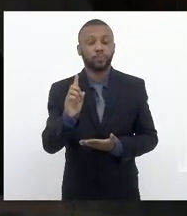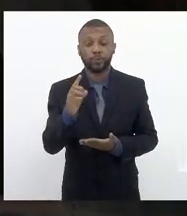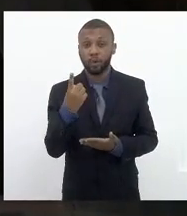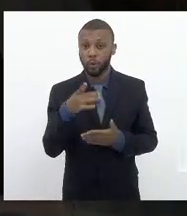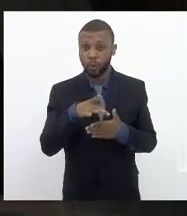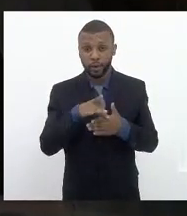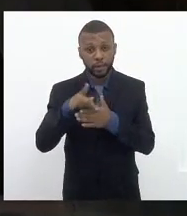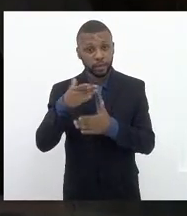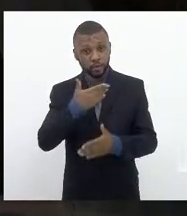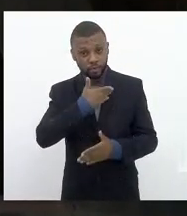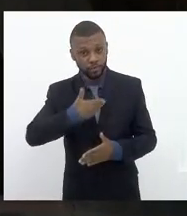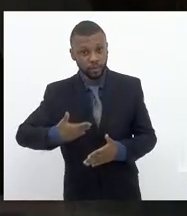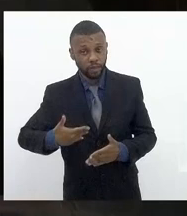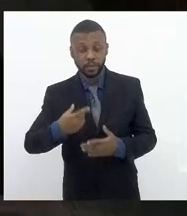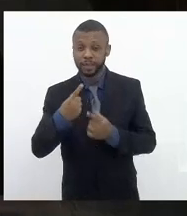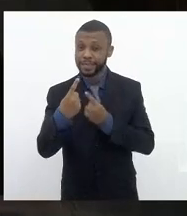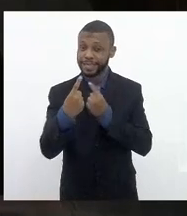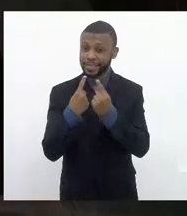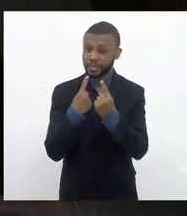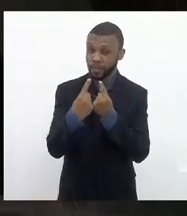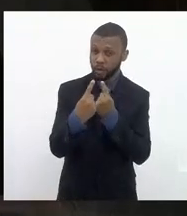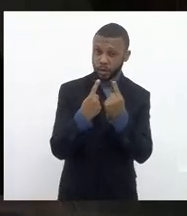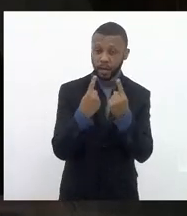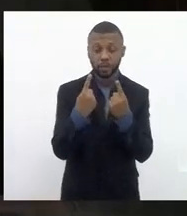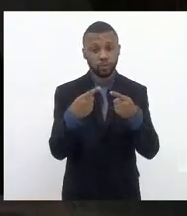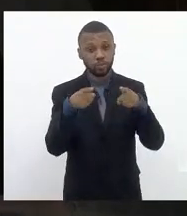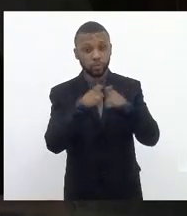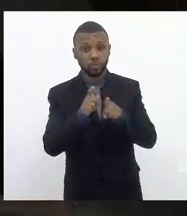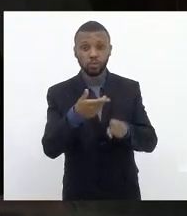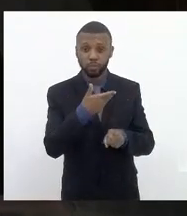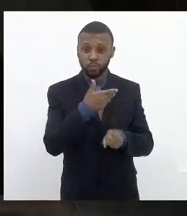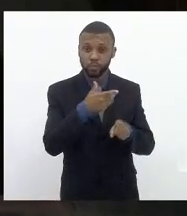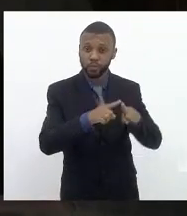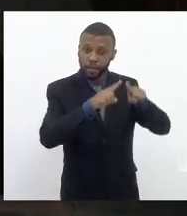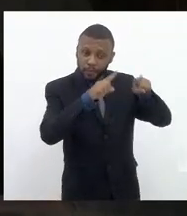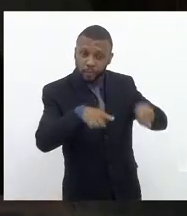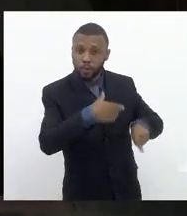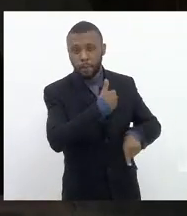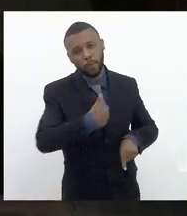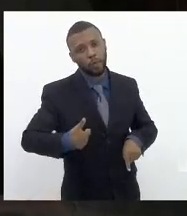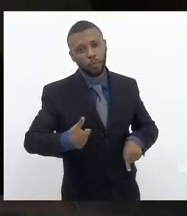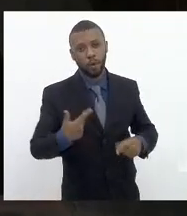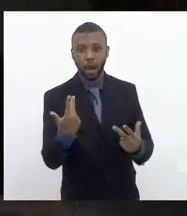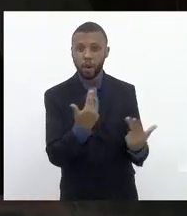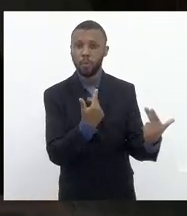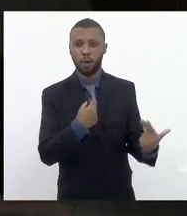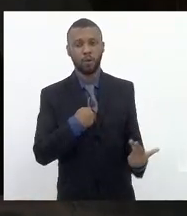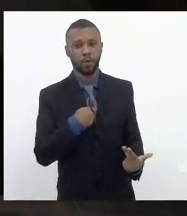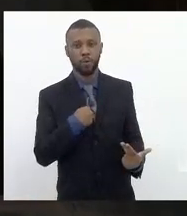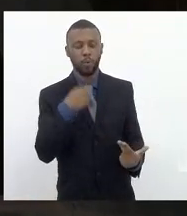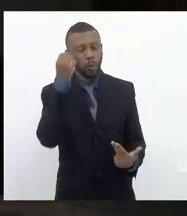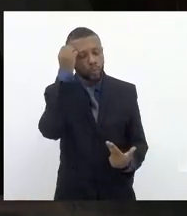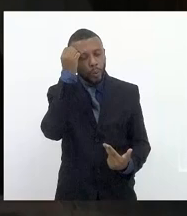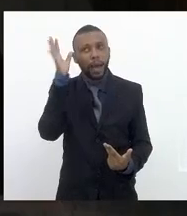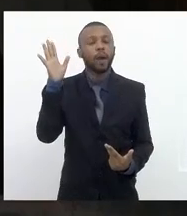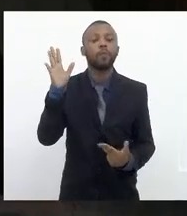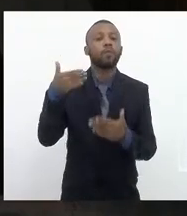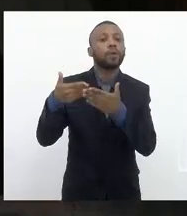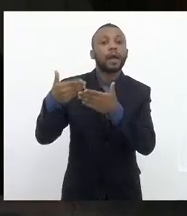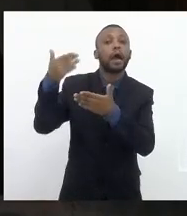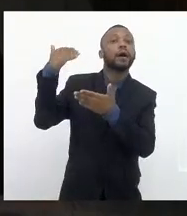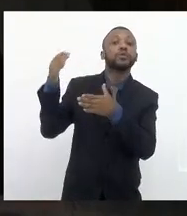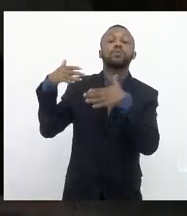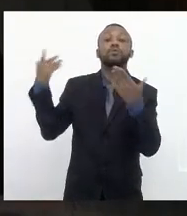líder de governo que tenha dialogado tanto com servidores como eu e eu não me recordo